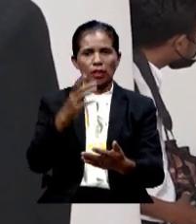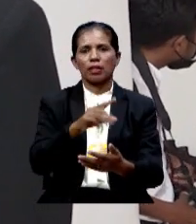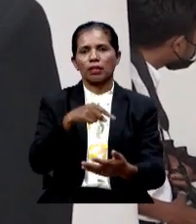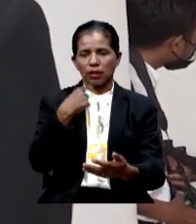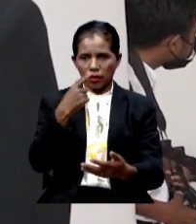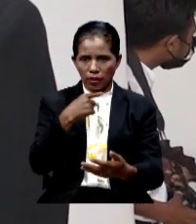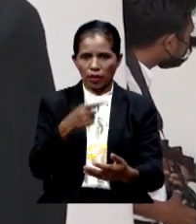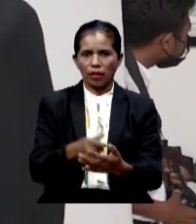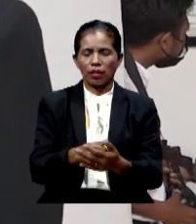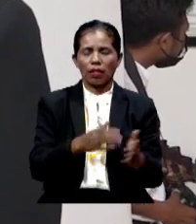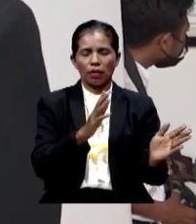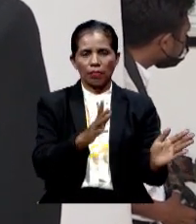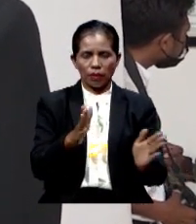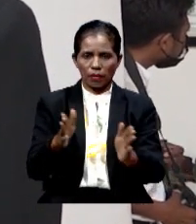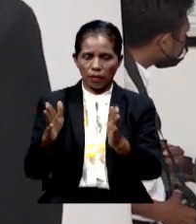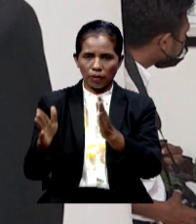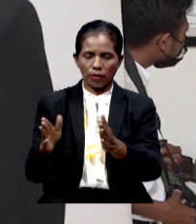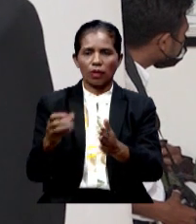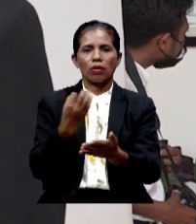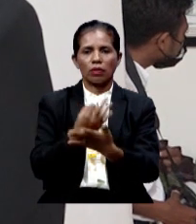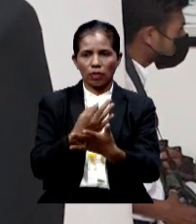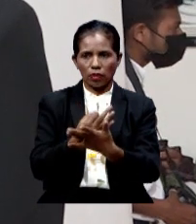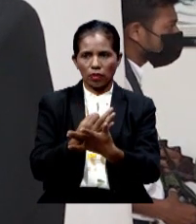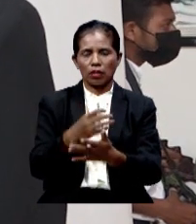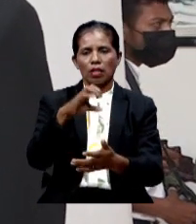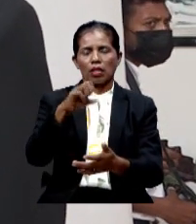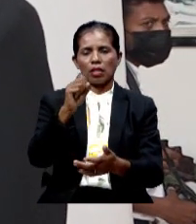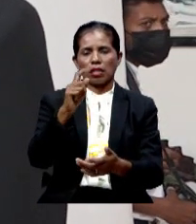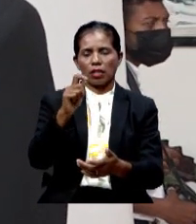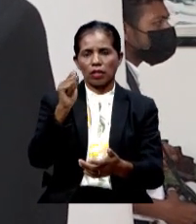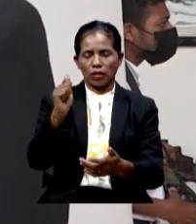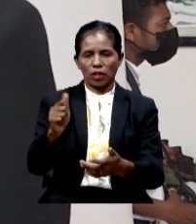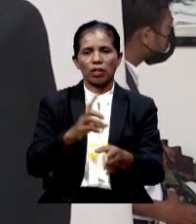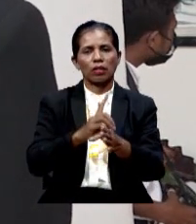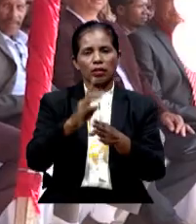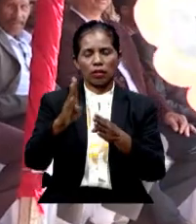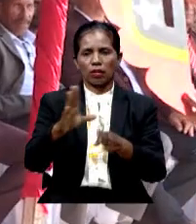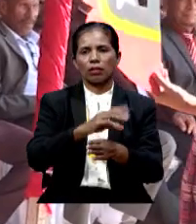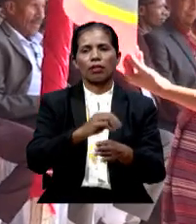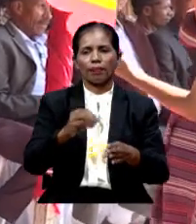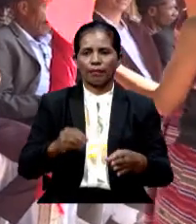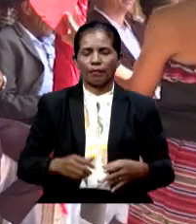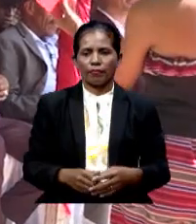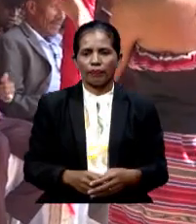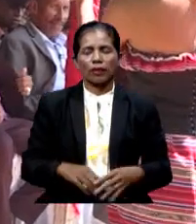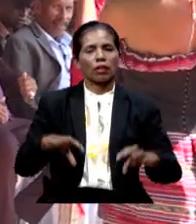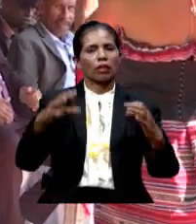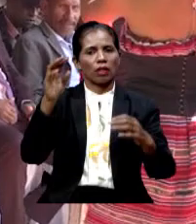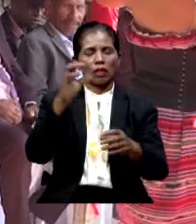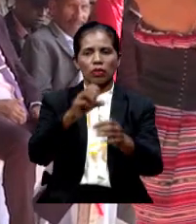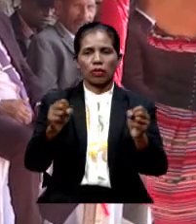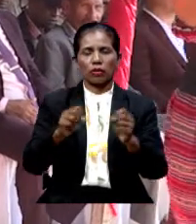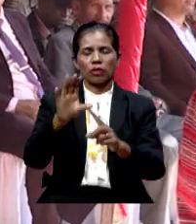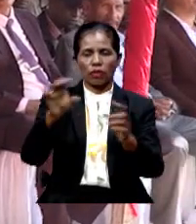macato prepara narrativo do orçamento né está esse é o direção geral da descentralização. Conselho Suco, composto de